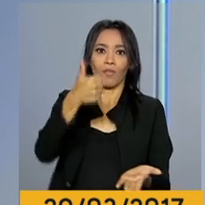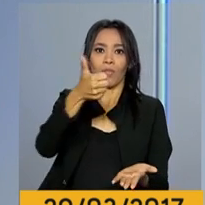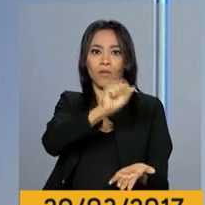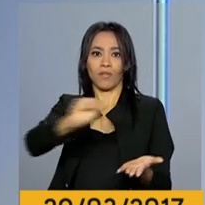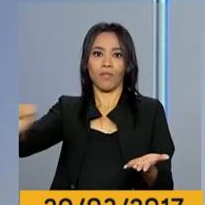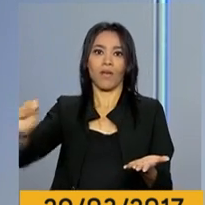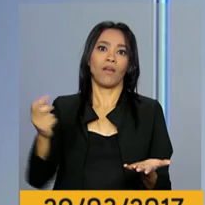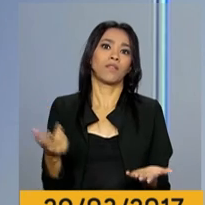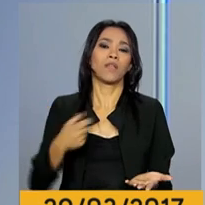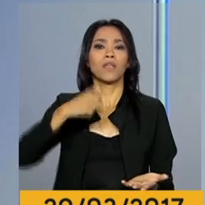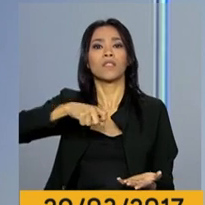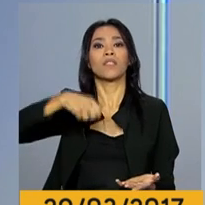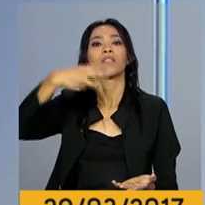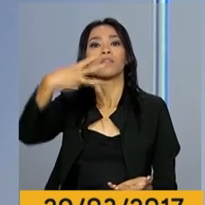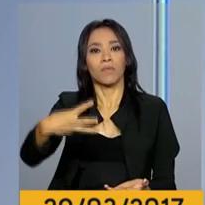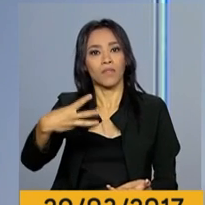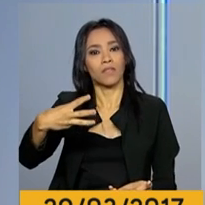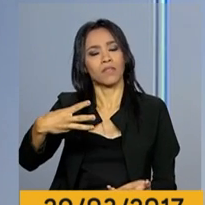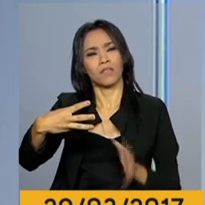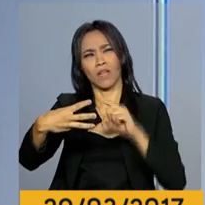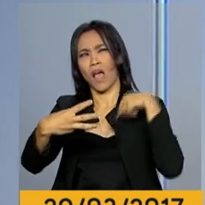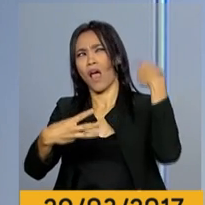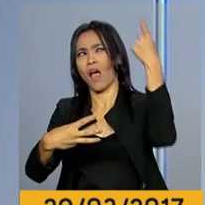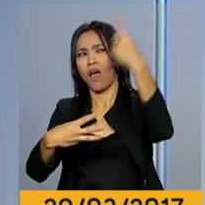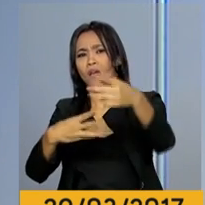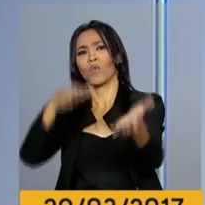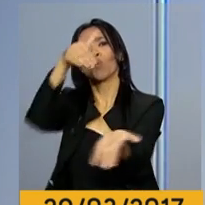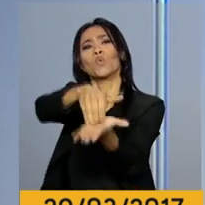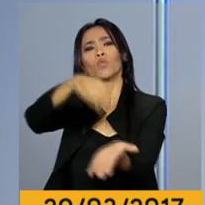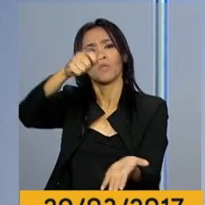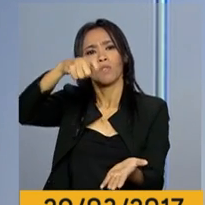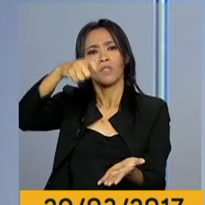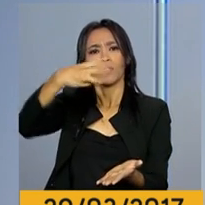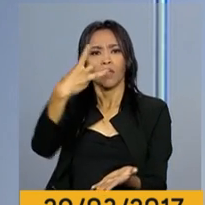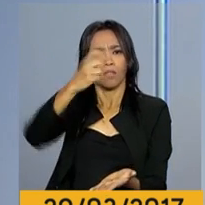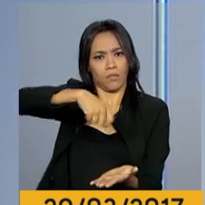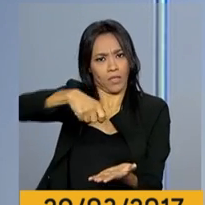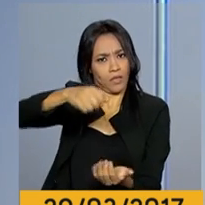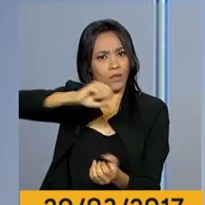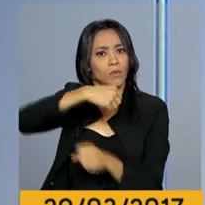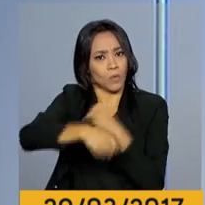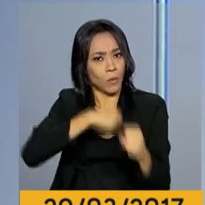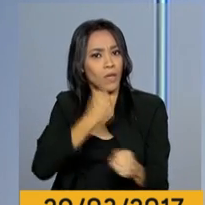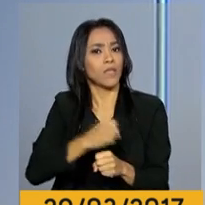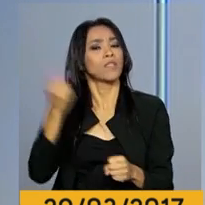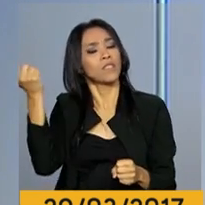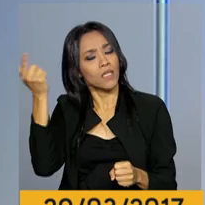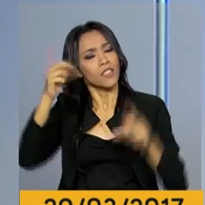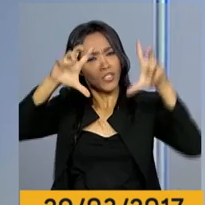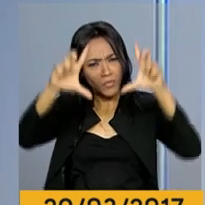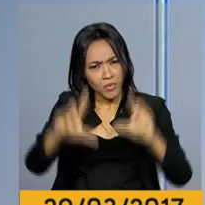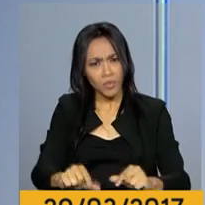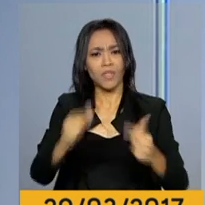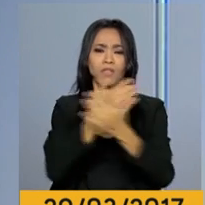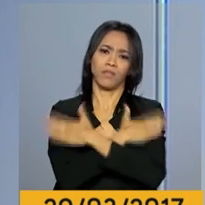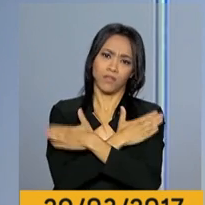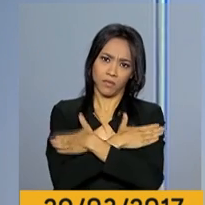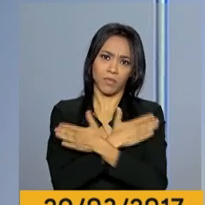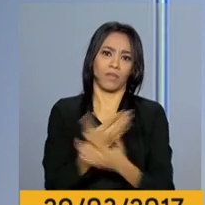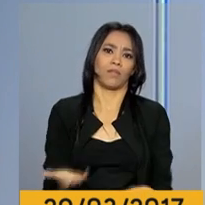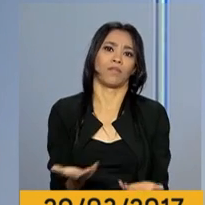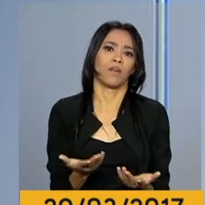no último trimestre do ano nós tenhamos combatido radicalmente o desemprego não que vamos dar lugar para